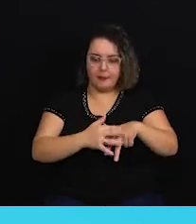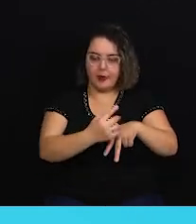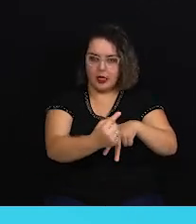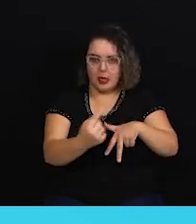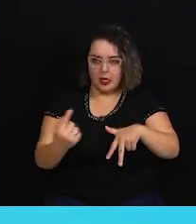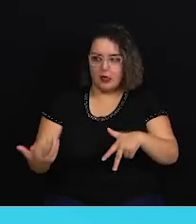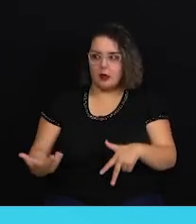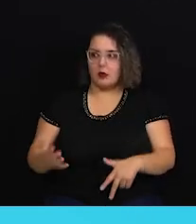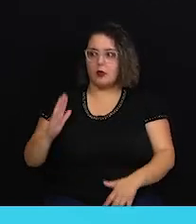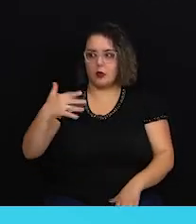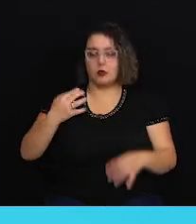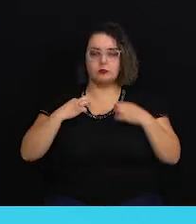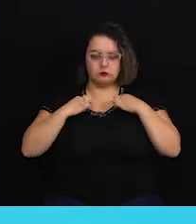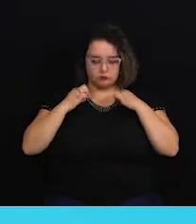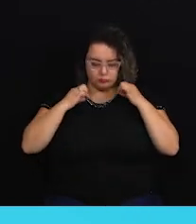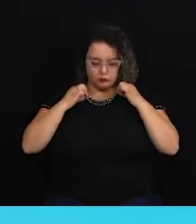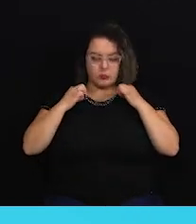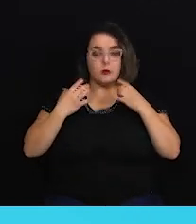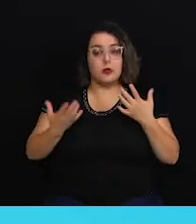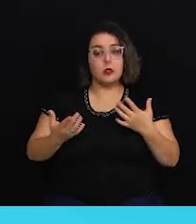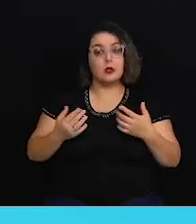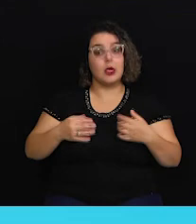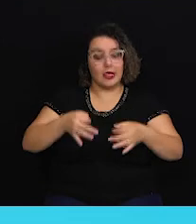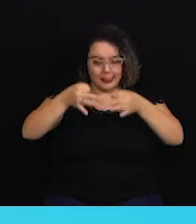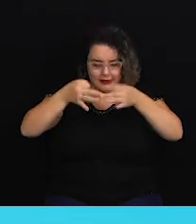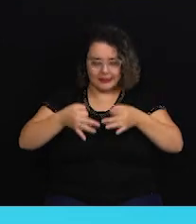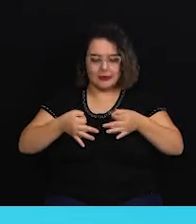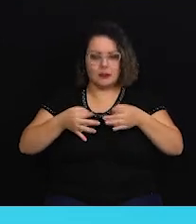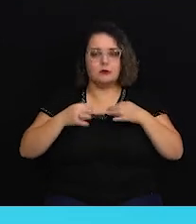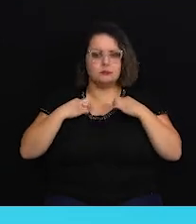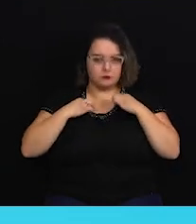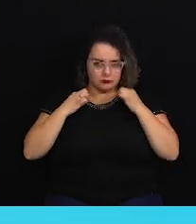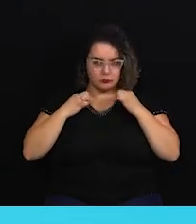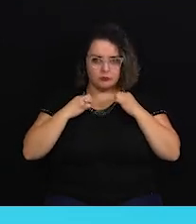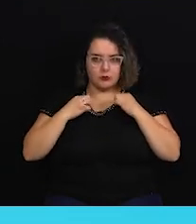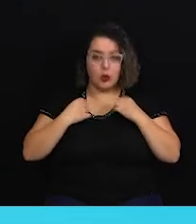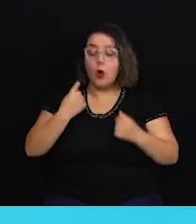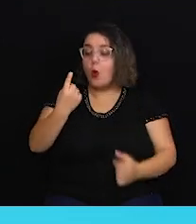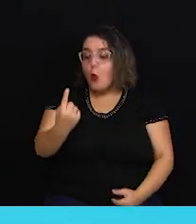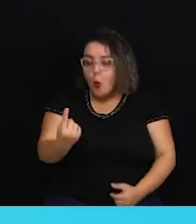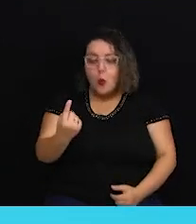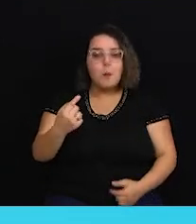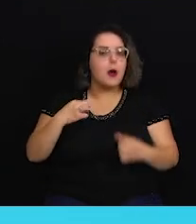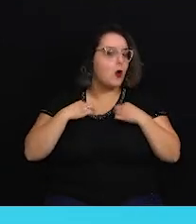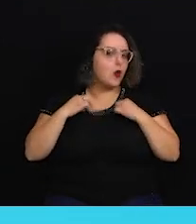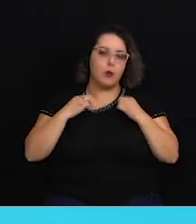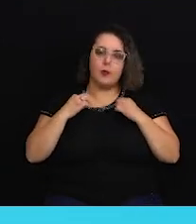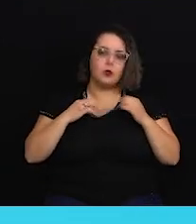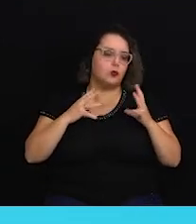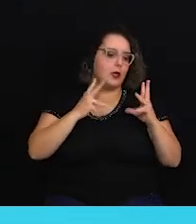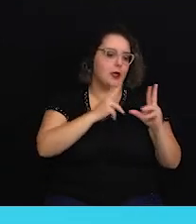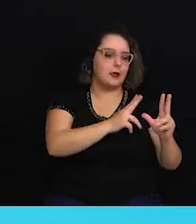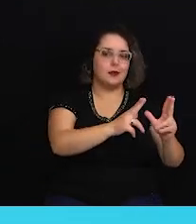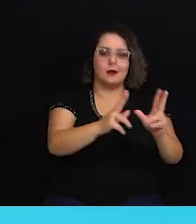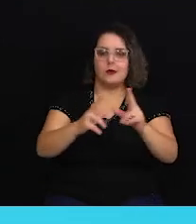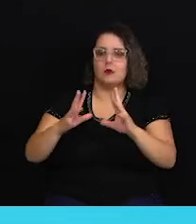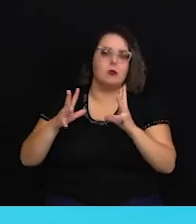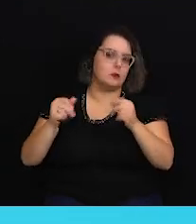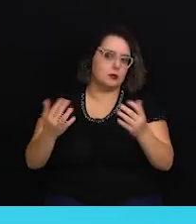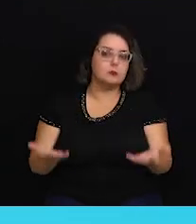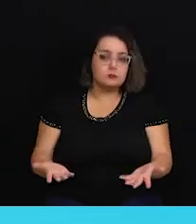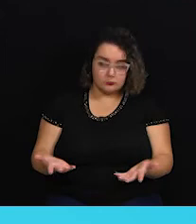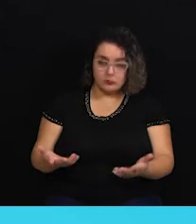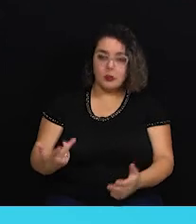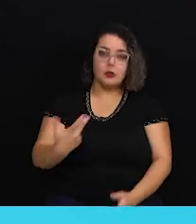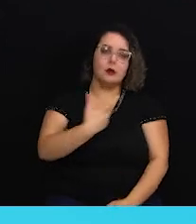quando você vai comprar uma roupa, você tem que comprar uma roupa que é do seu tamanho. Uma roupa não serve para todo mundo. Essa avaliação pré-anestésica é